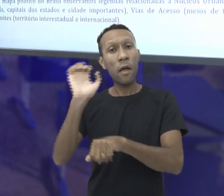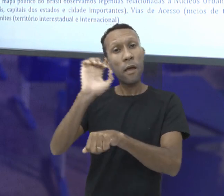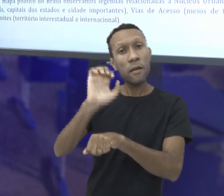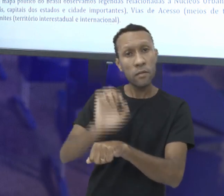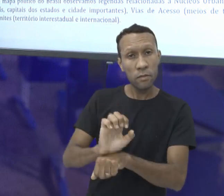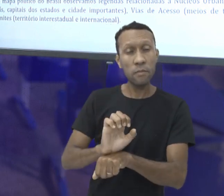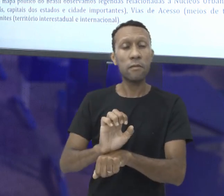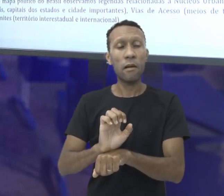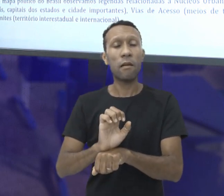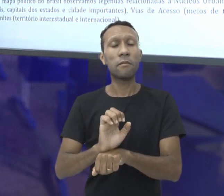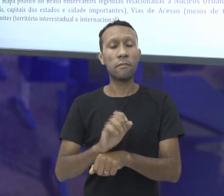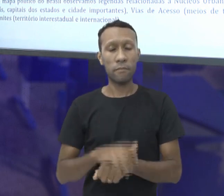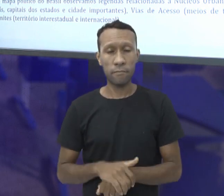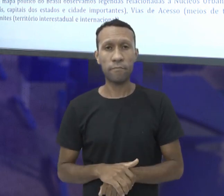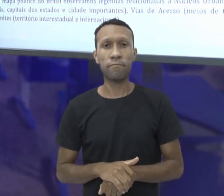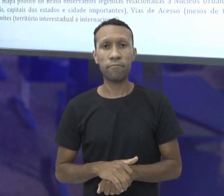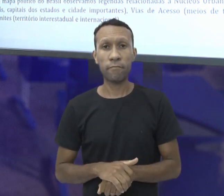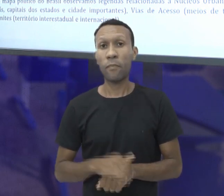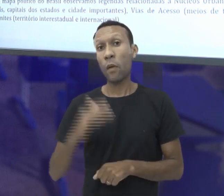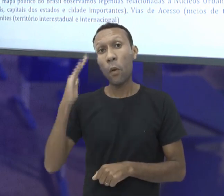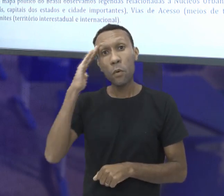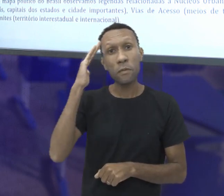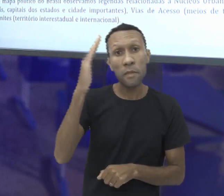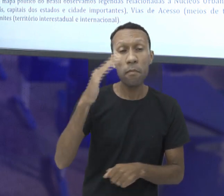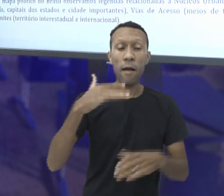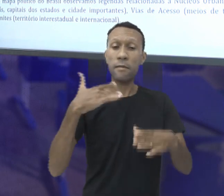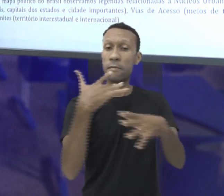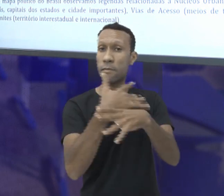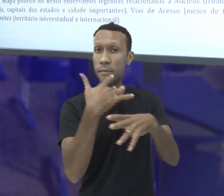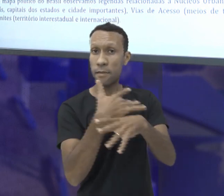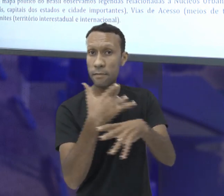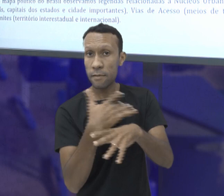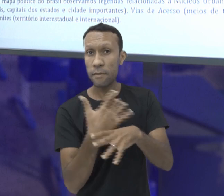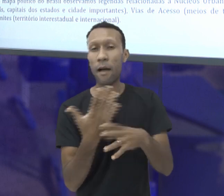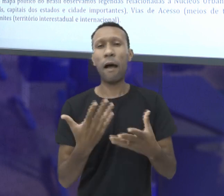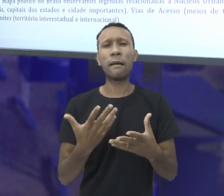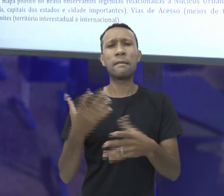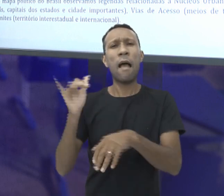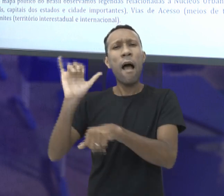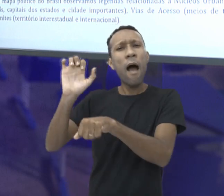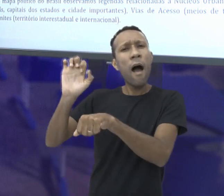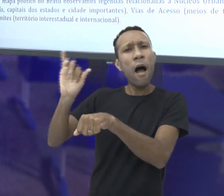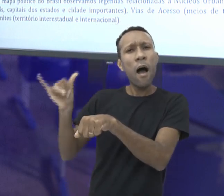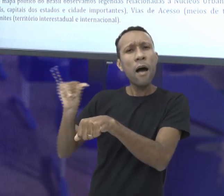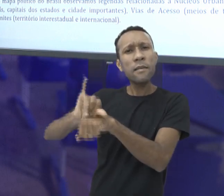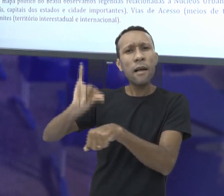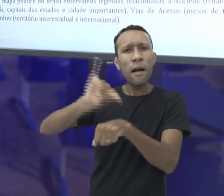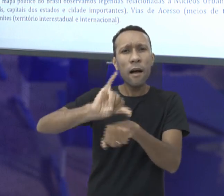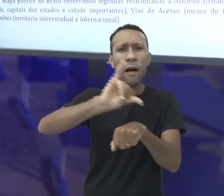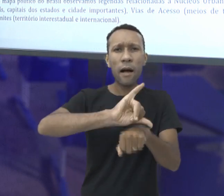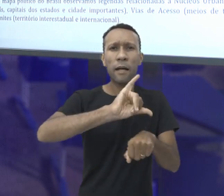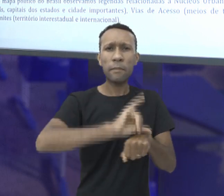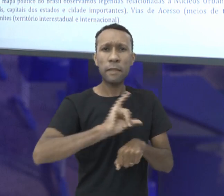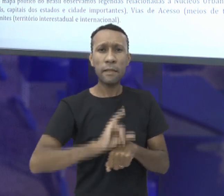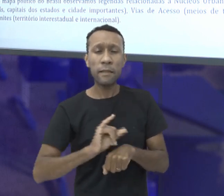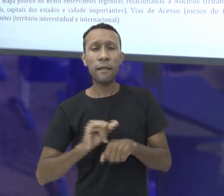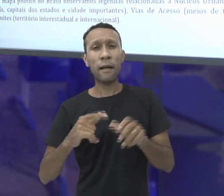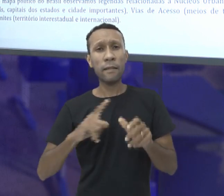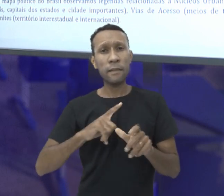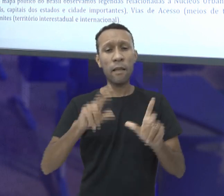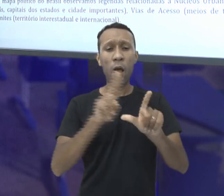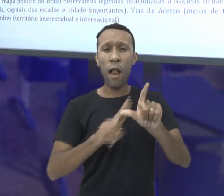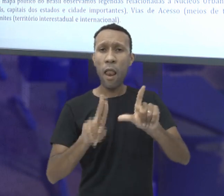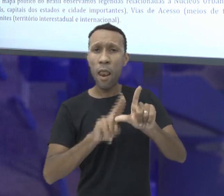também as principais cidades, as capitais federais, com cada uma com uma legenda